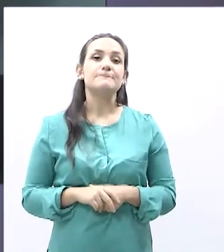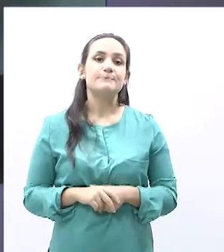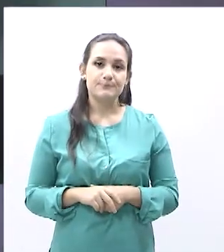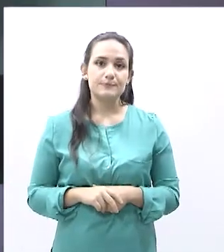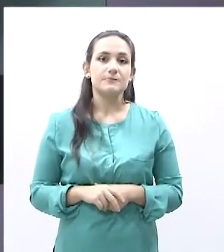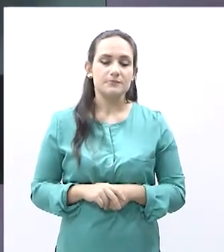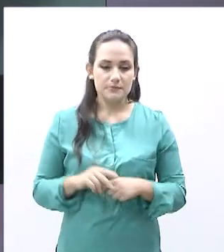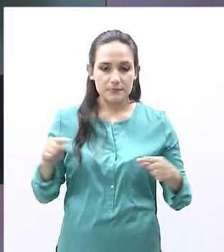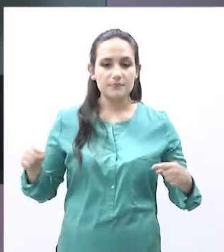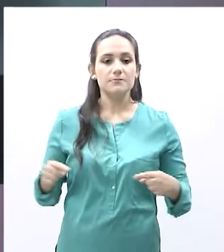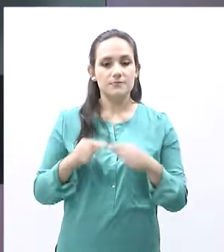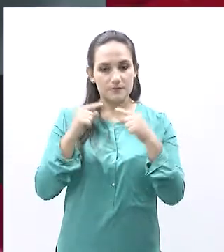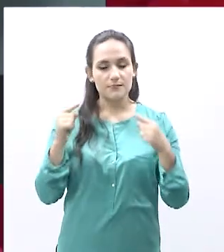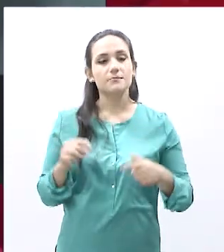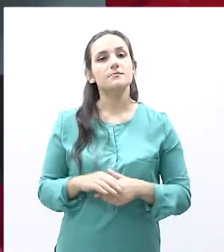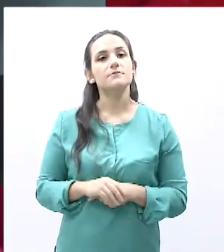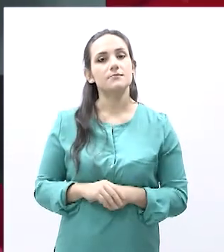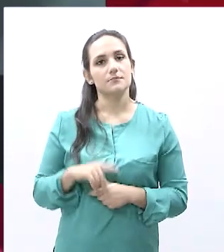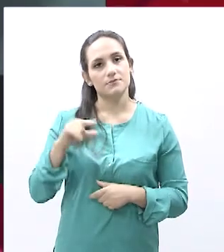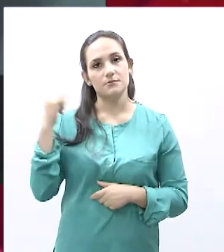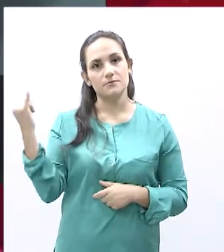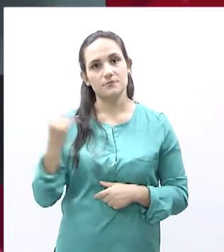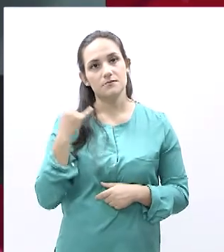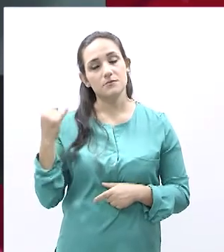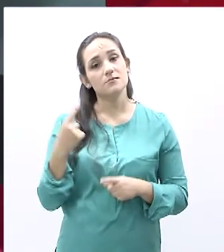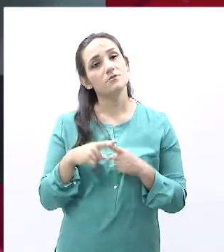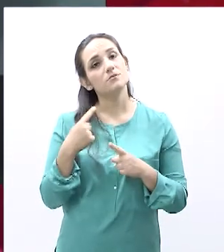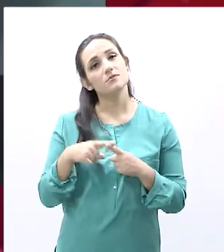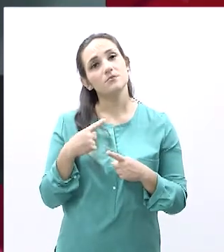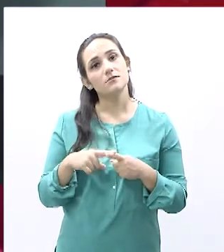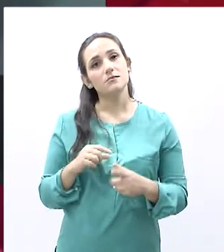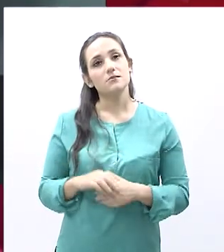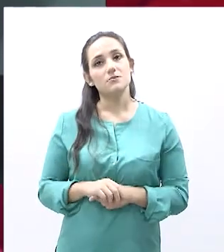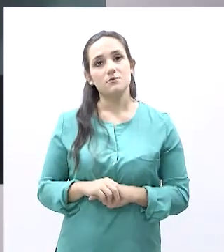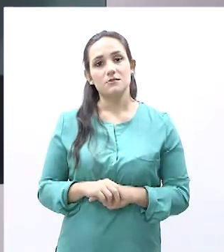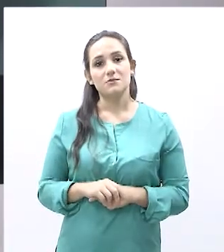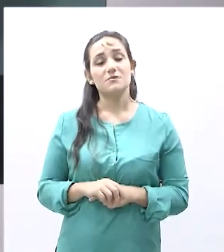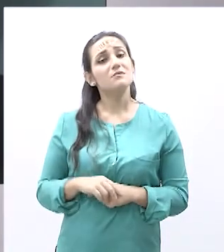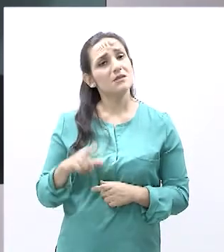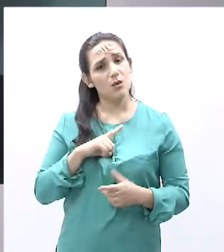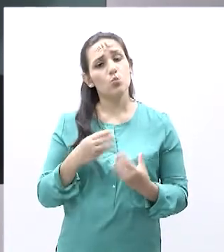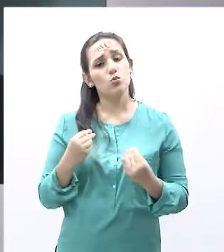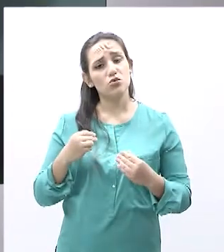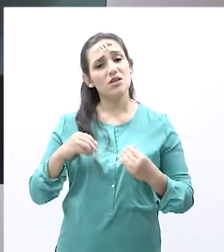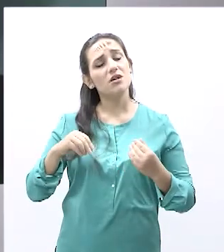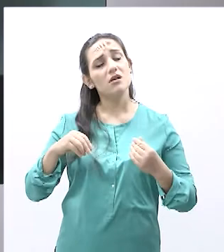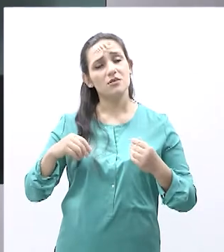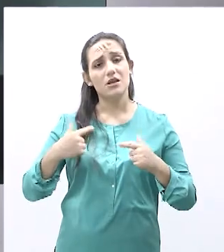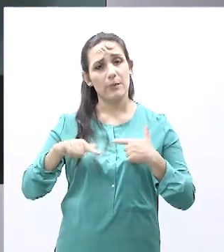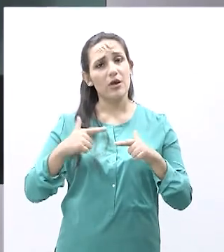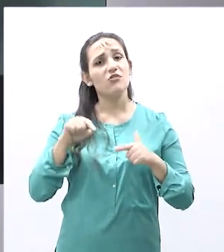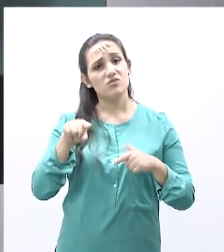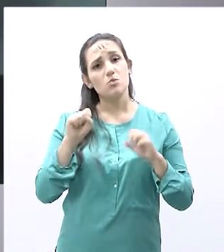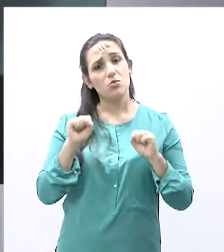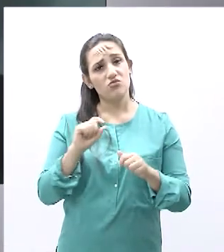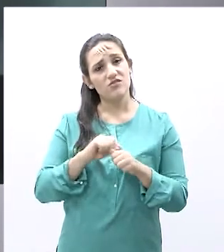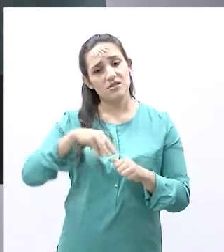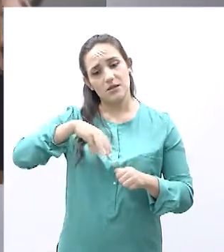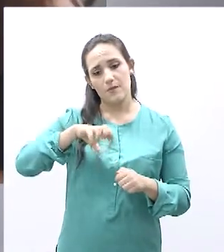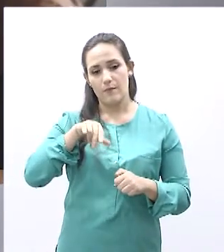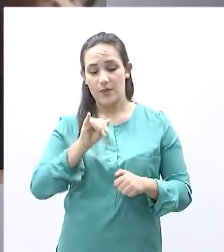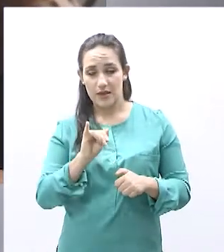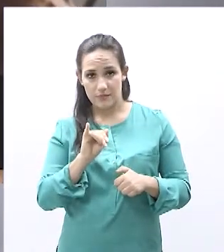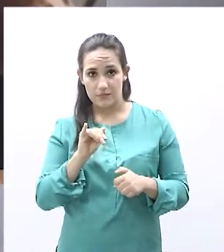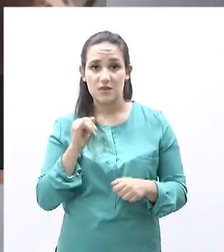que se enquadre, que é muito difícil você não achar uma atividade que não se enquadre na possibilidade de lei. Então,